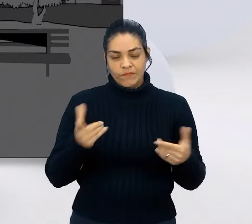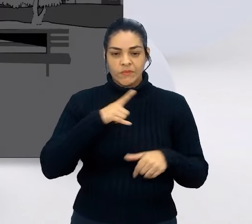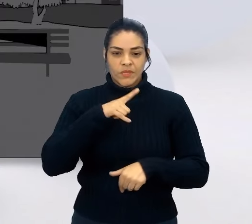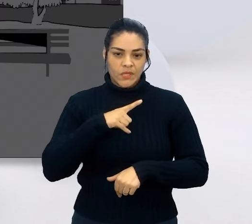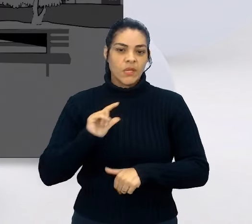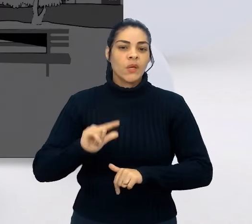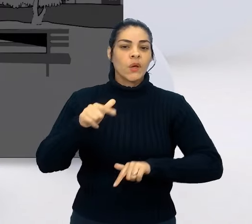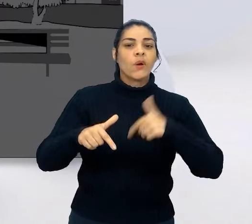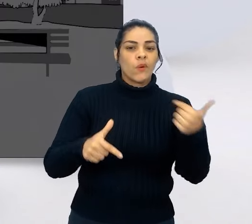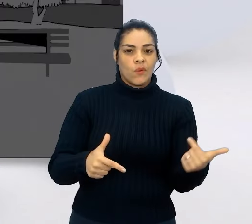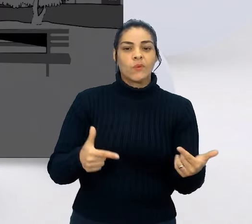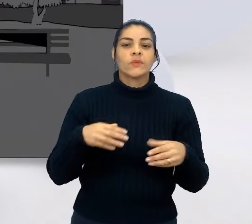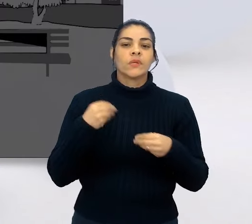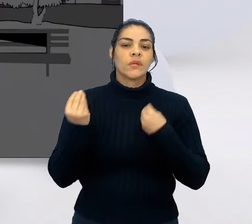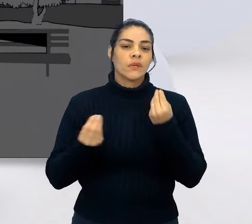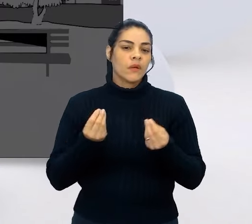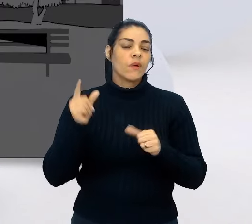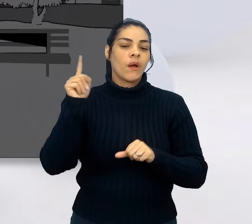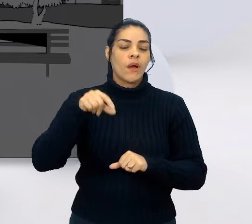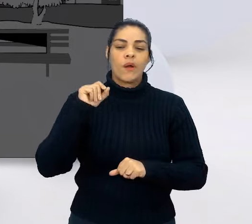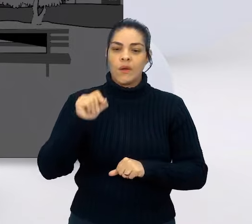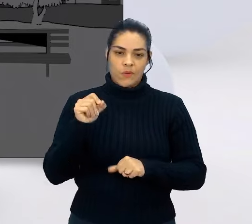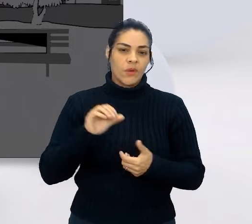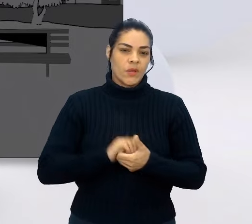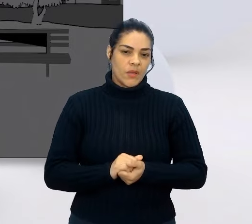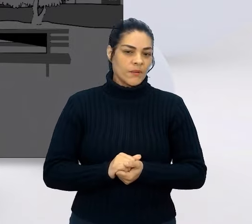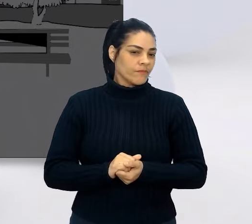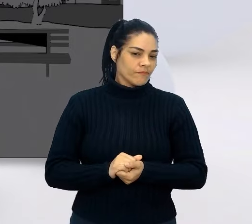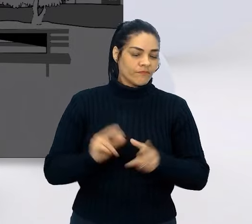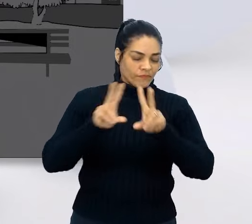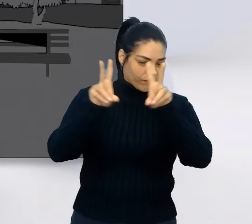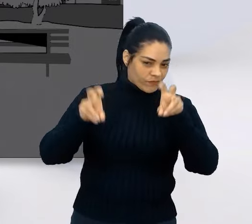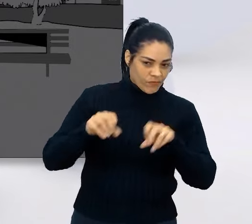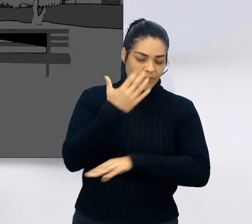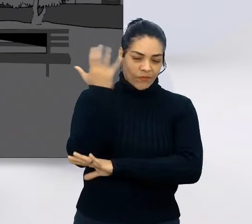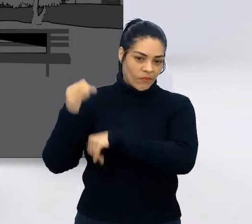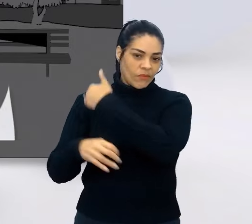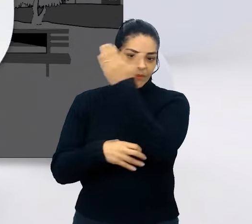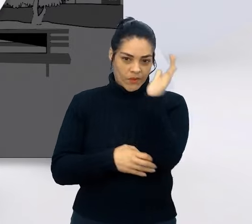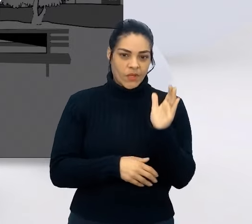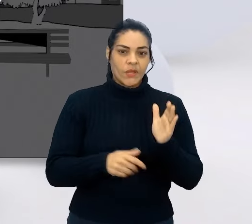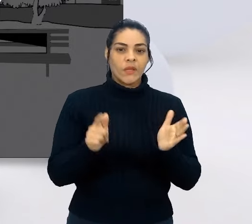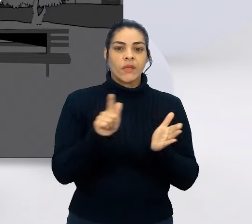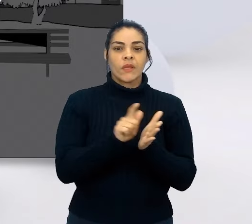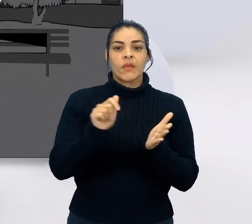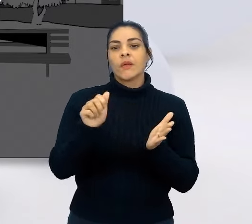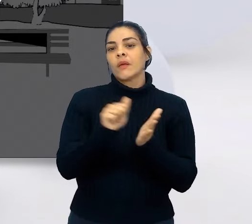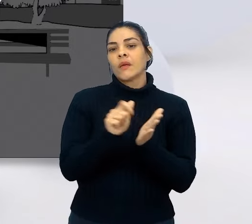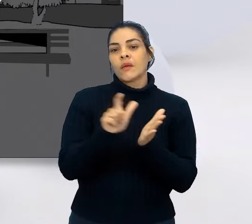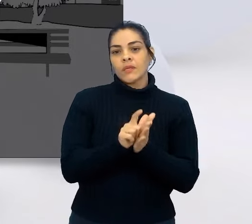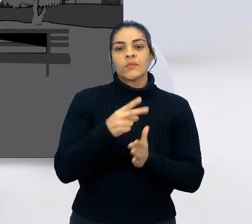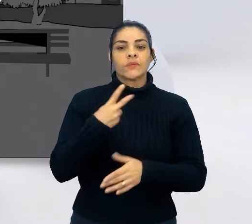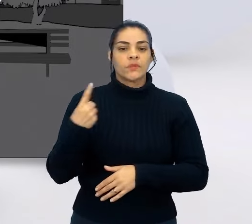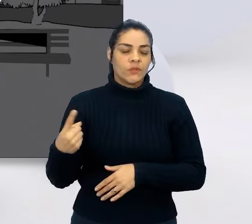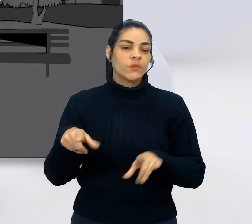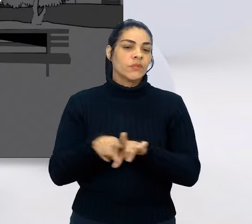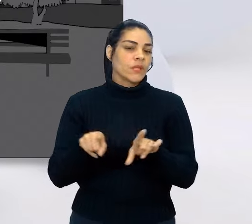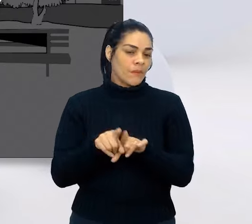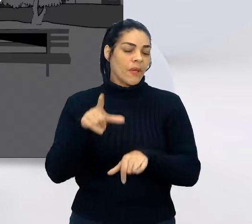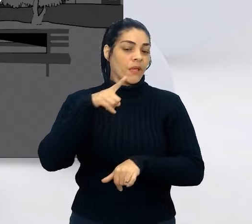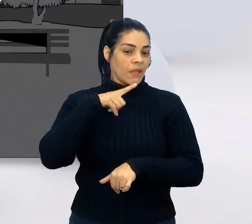Outras iniciativas, como Conferência das Nações Unidas sobre o Meio Ambiente e Agenda 21, também levantaram questões